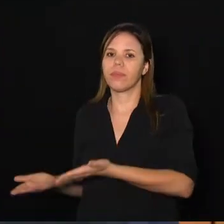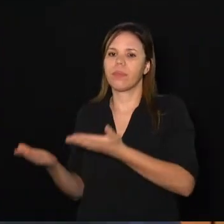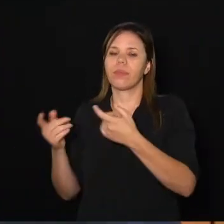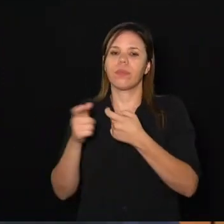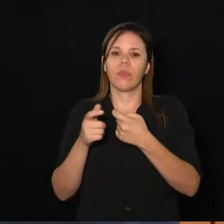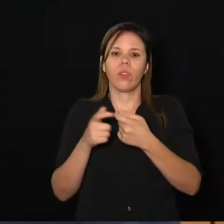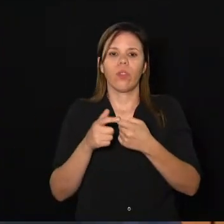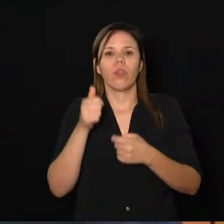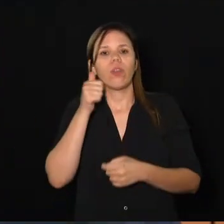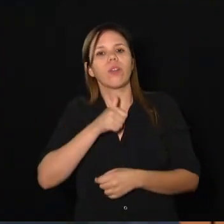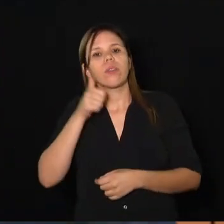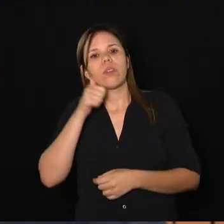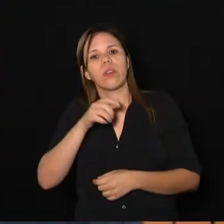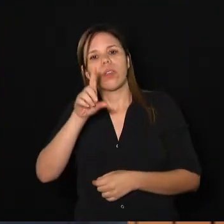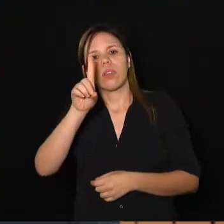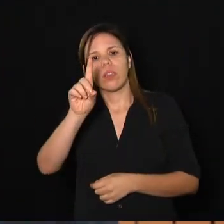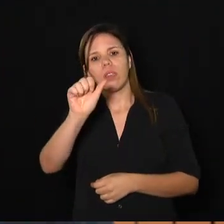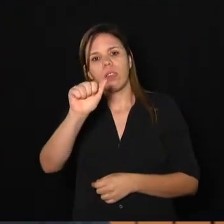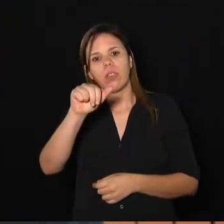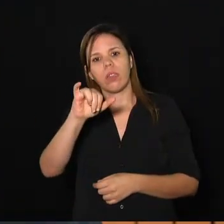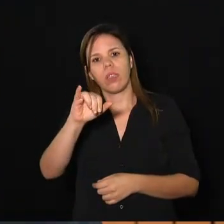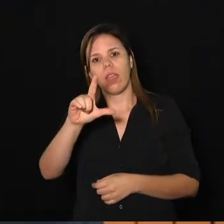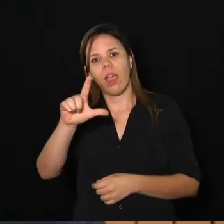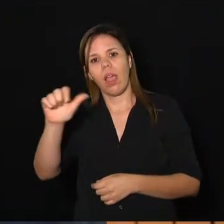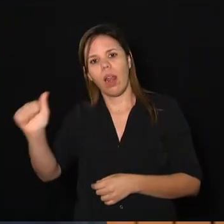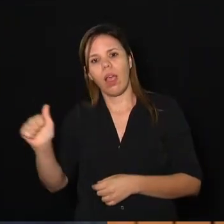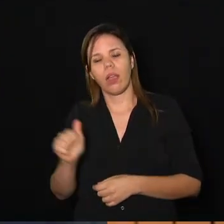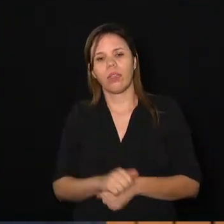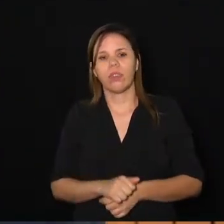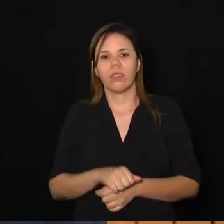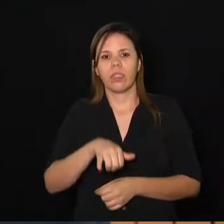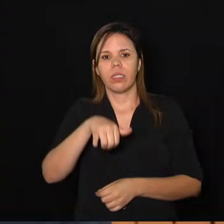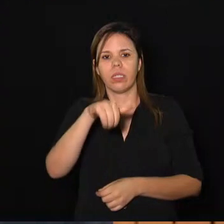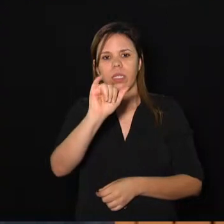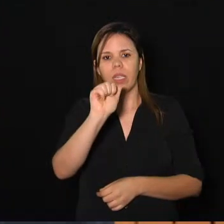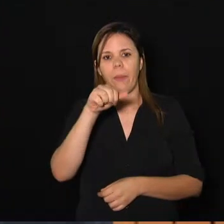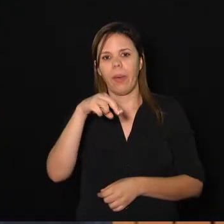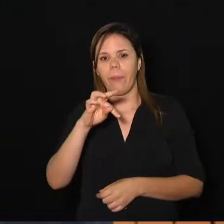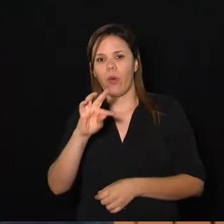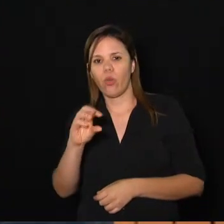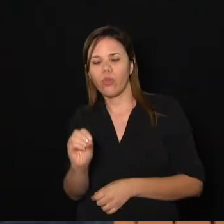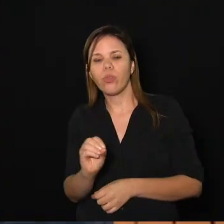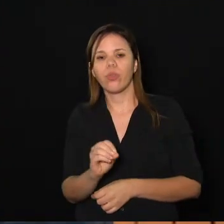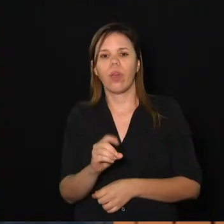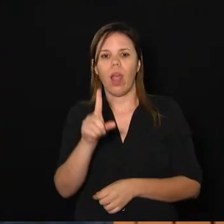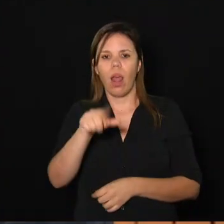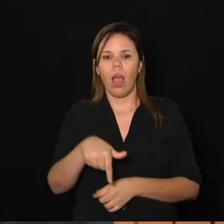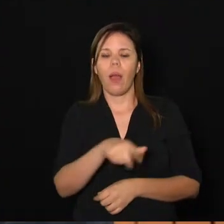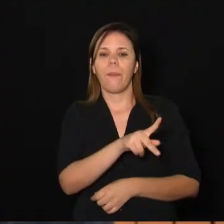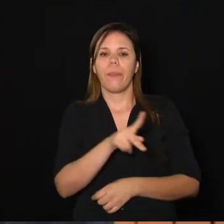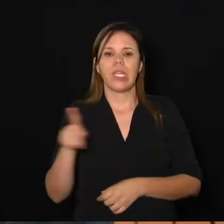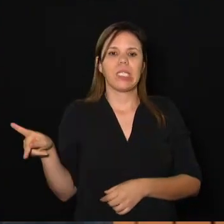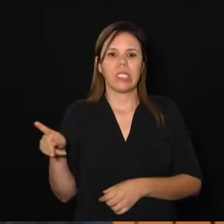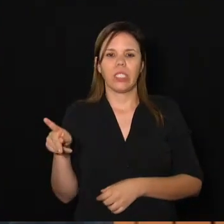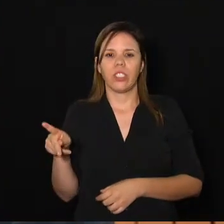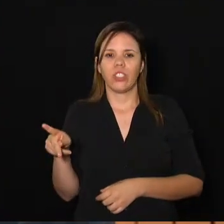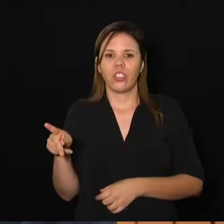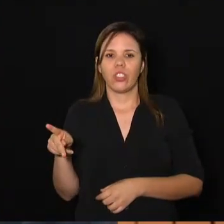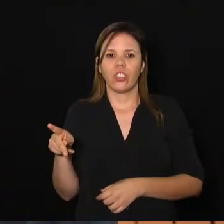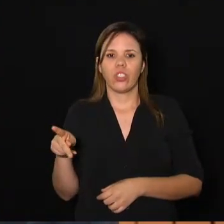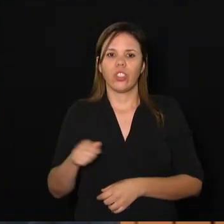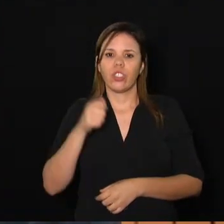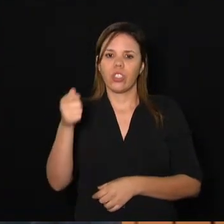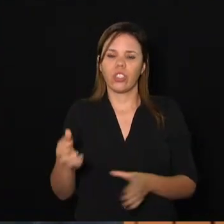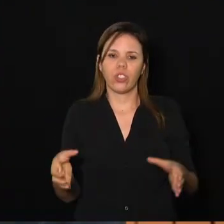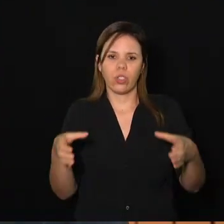doutora Daniela Yamamoto ela é presidente do conselho regional de óptica e